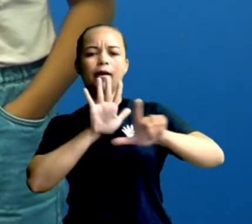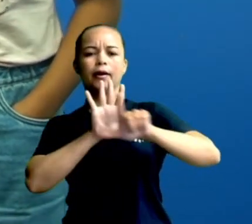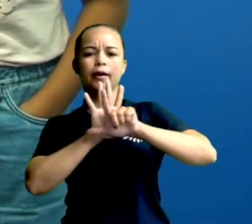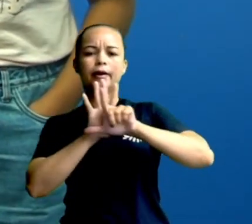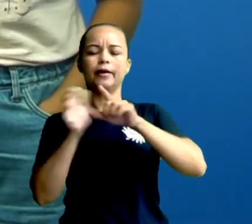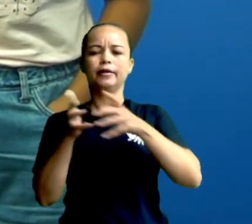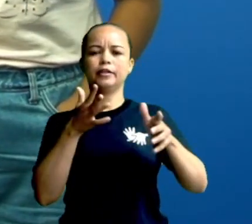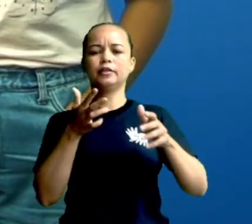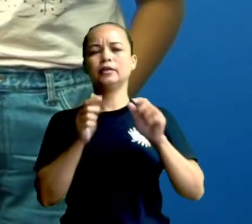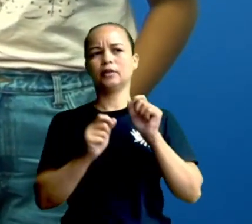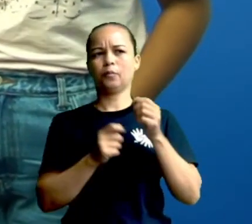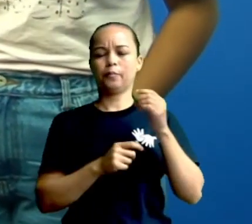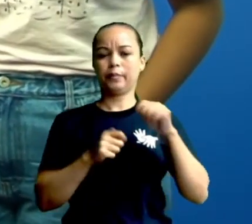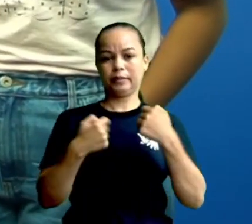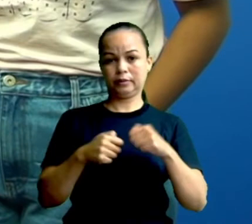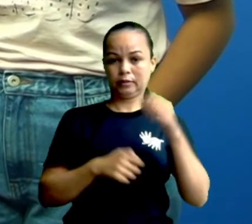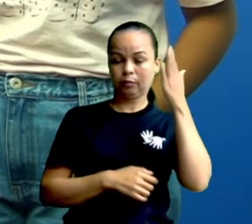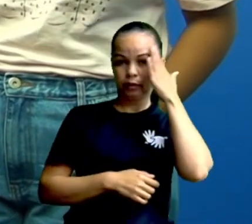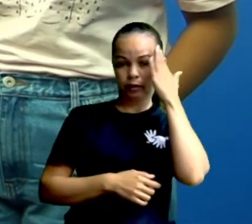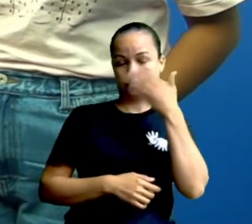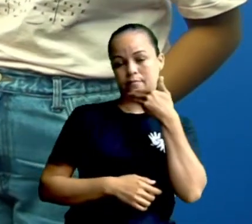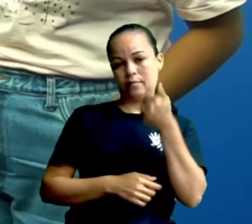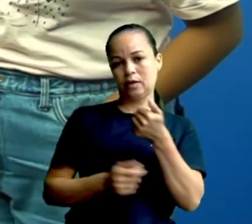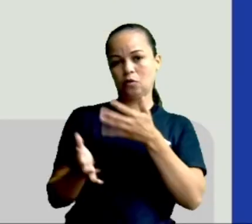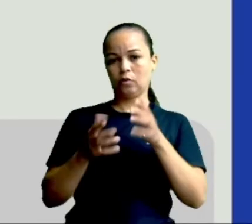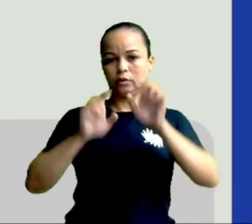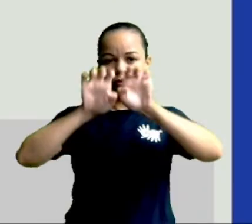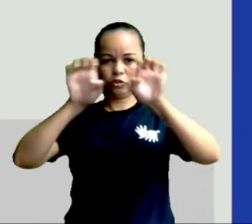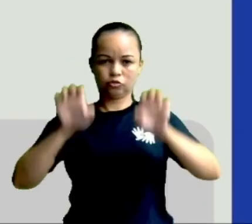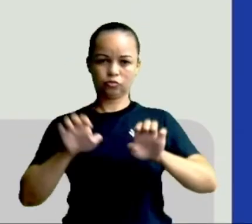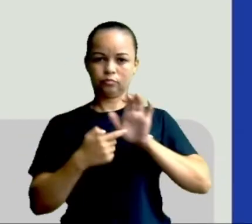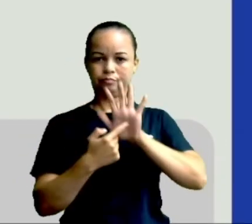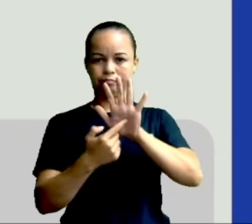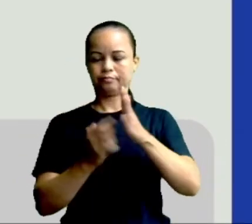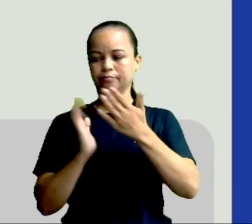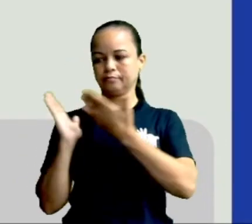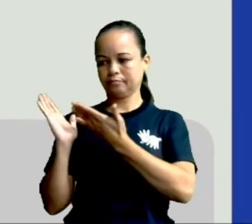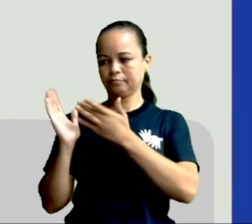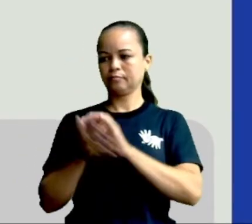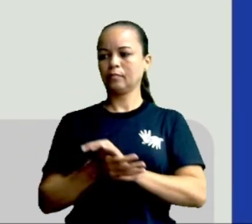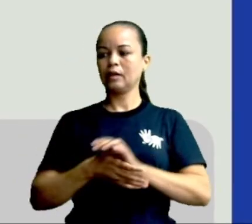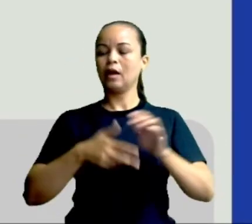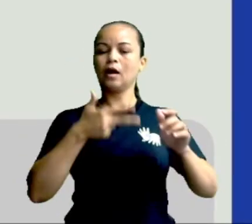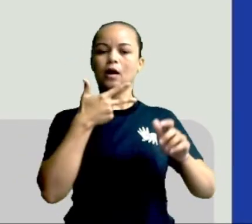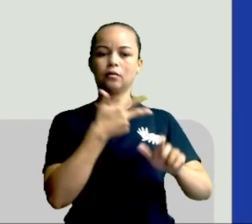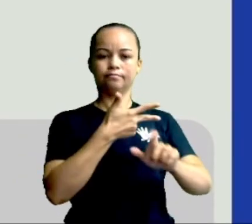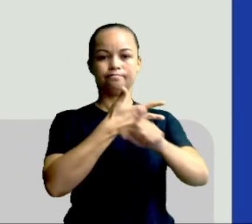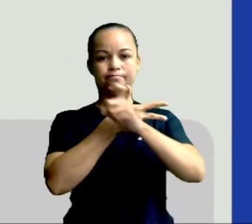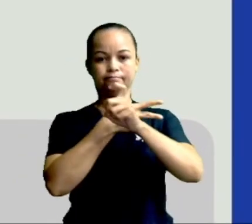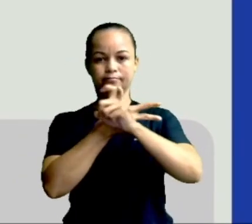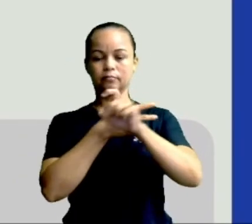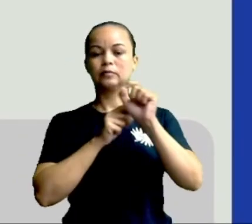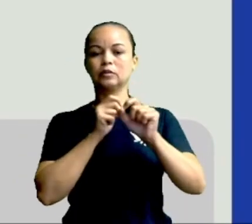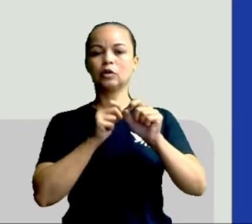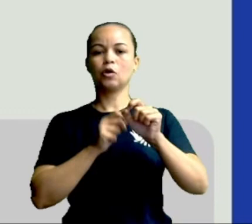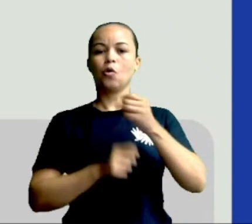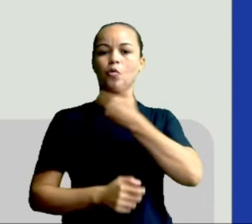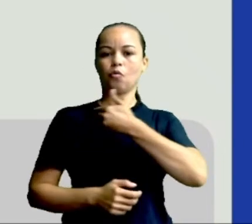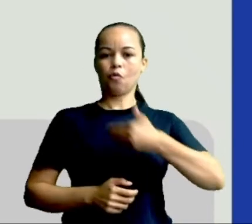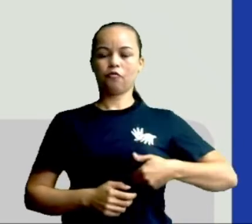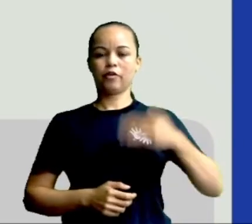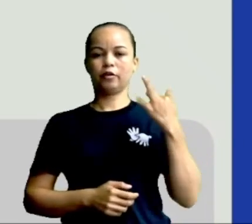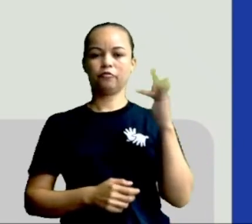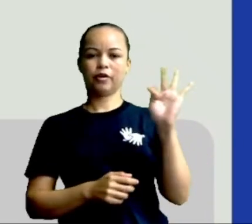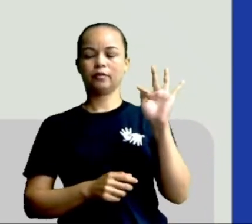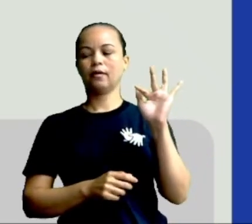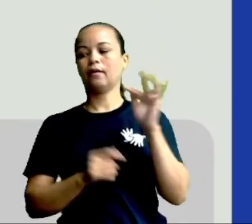precisa entender melhor então trouxe aqui para vocês a estrutura Então quem representa o poder executivo é o governo federal